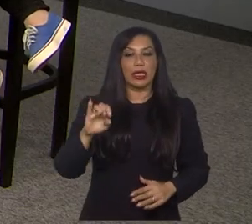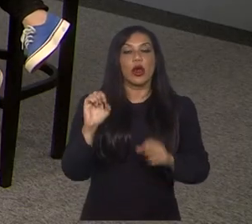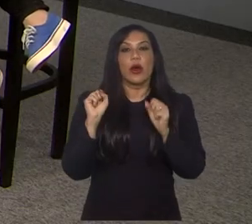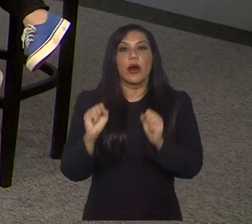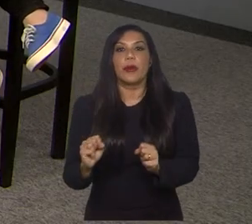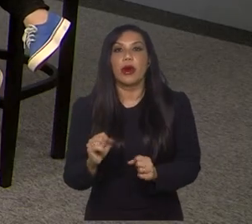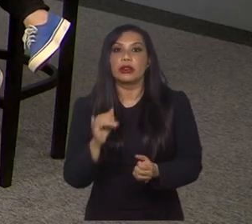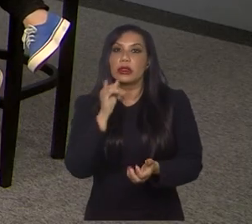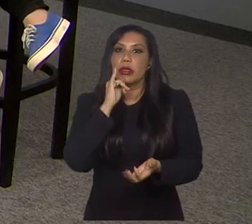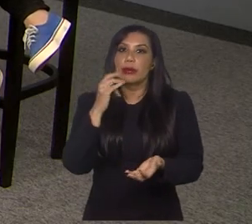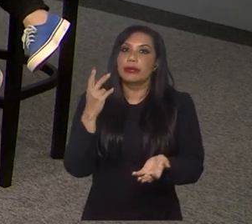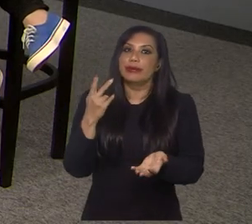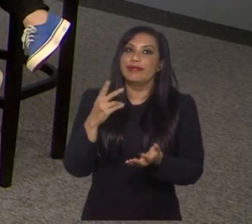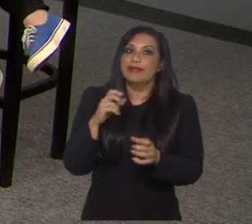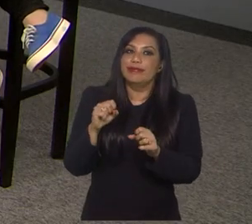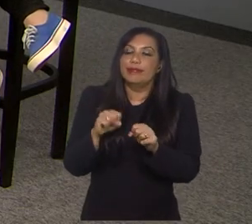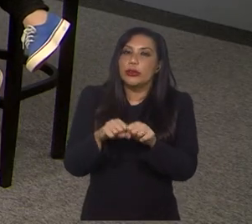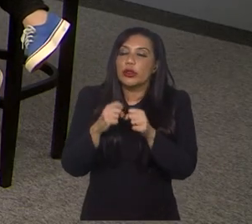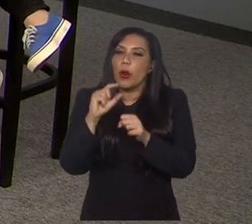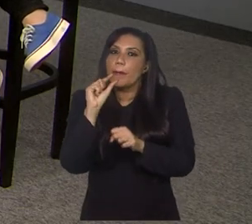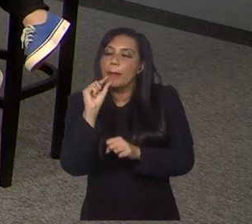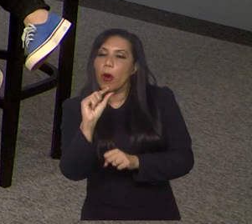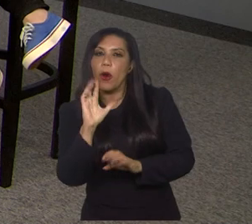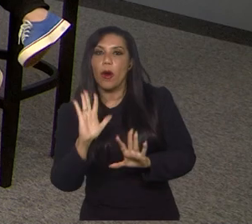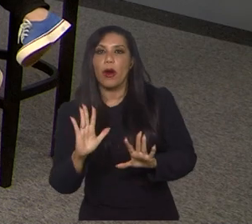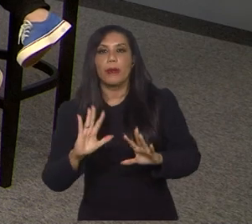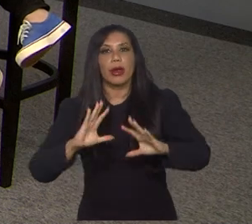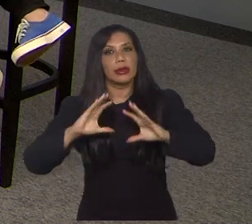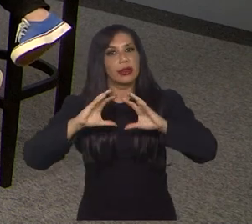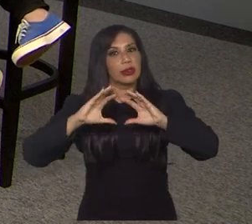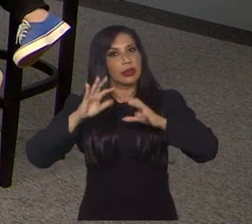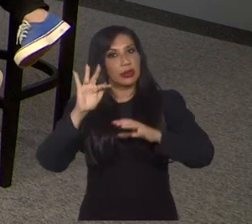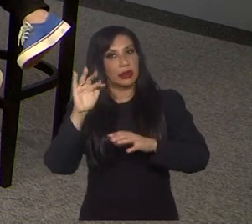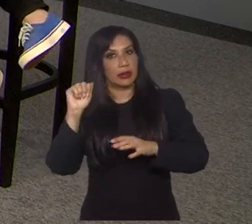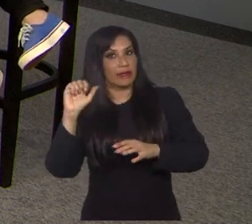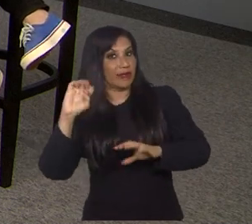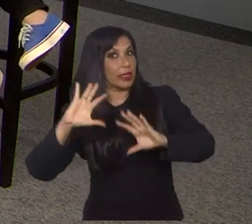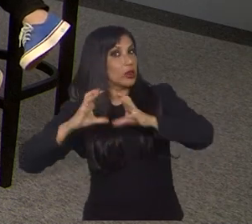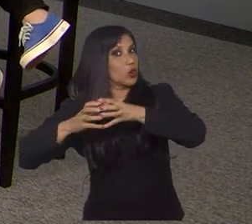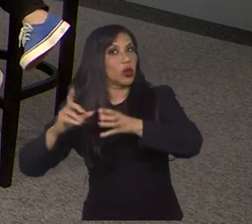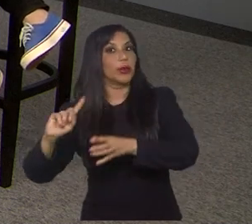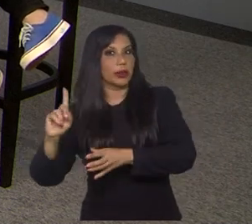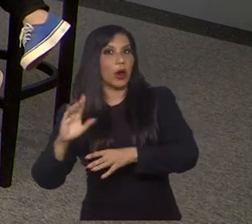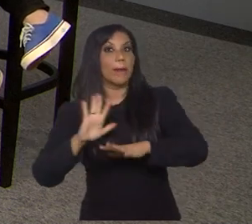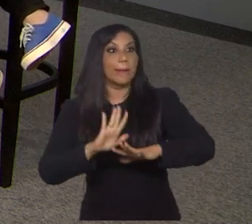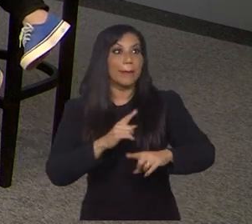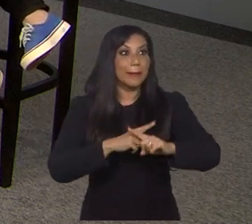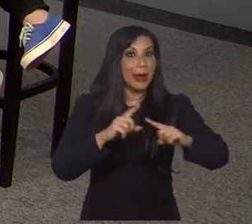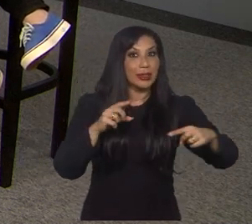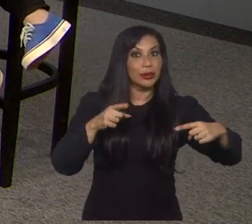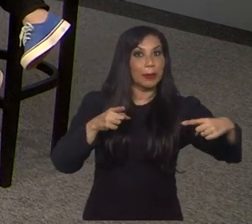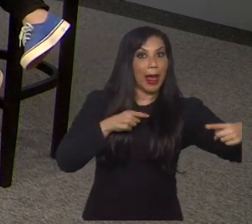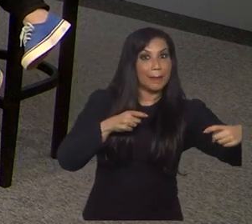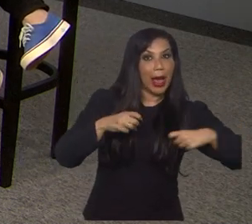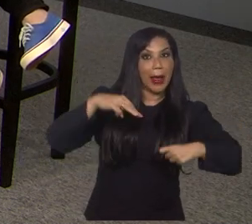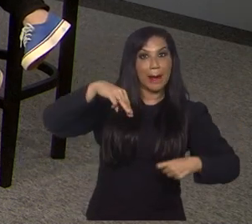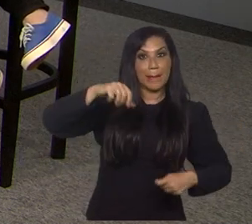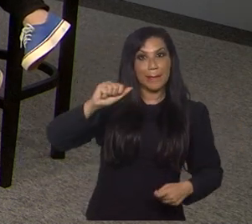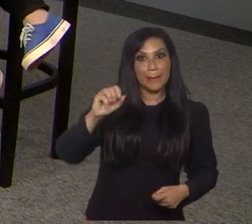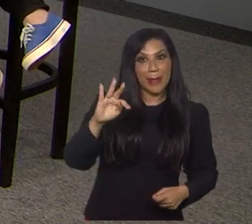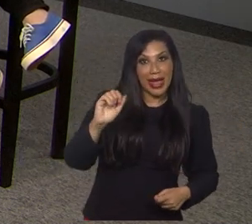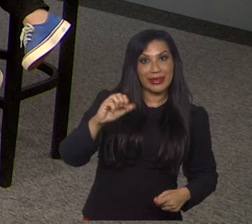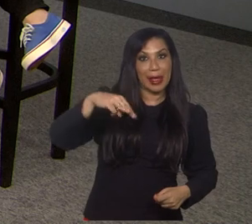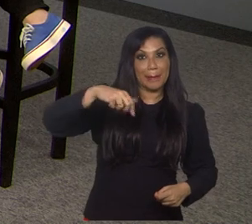pouco contra a Alemanha. Talvez não na fase de grupos, porque realmente é muito superior. Mas no mata-mata, né, avançando de